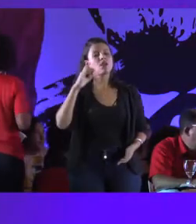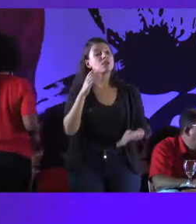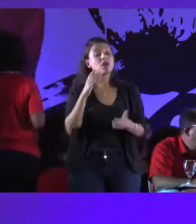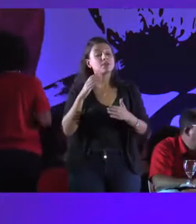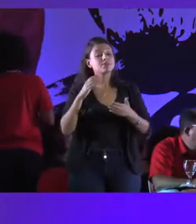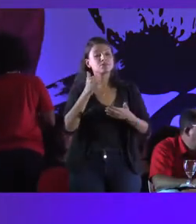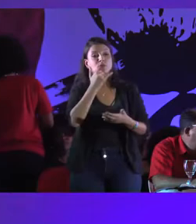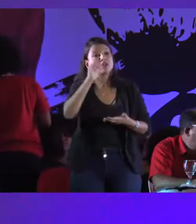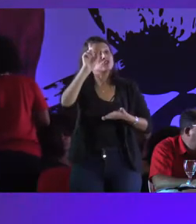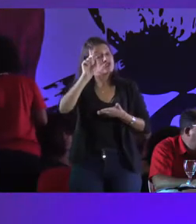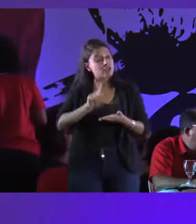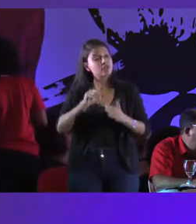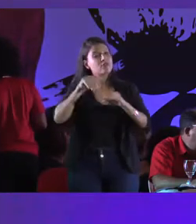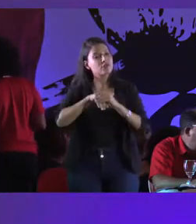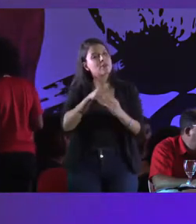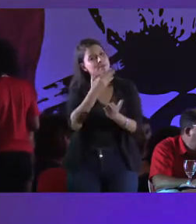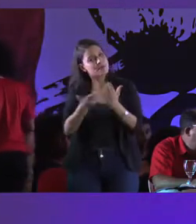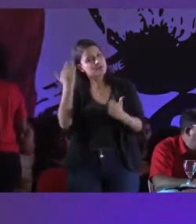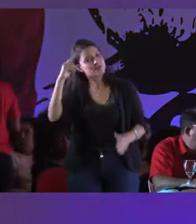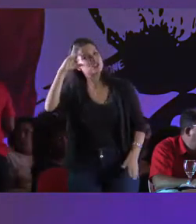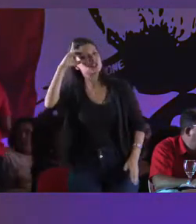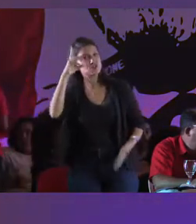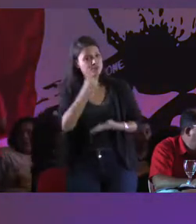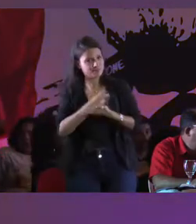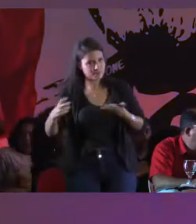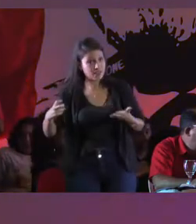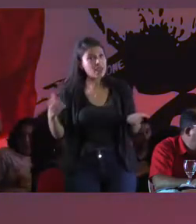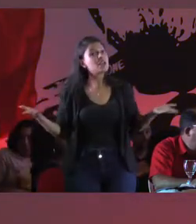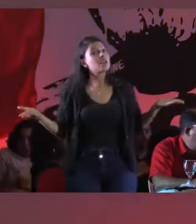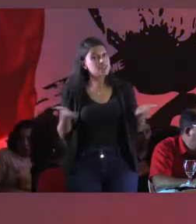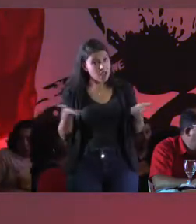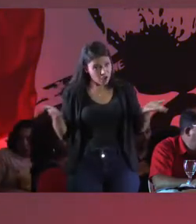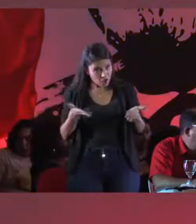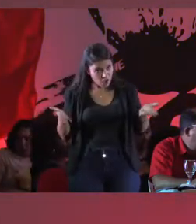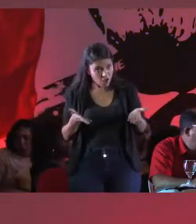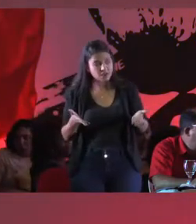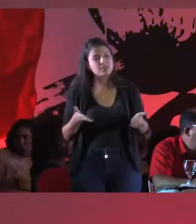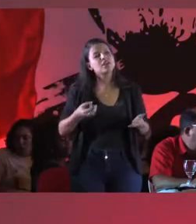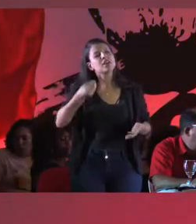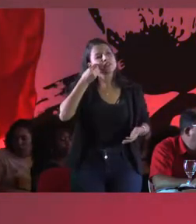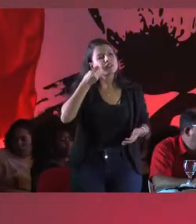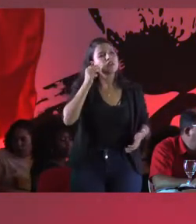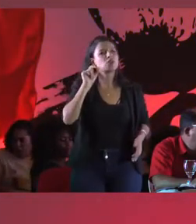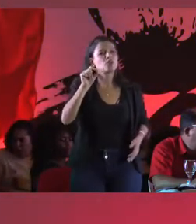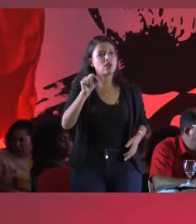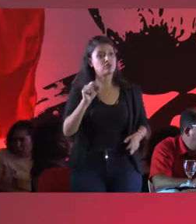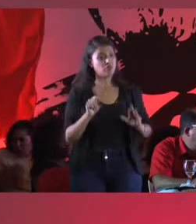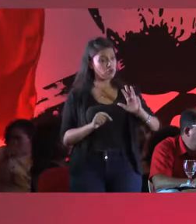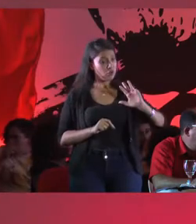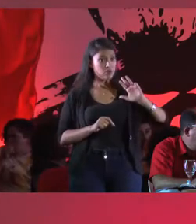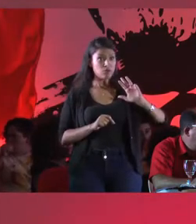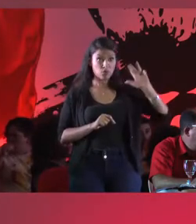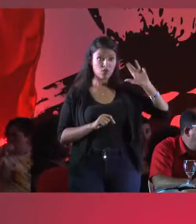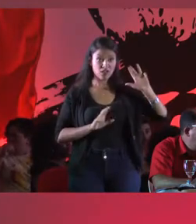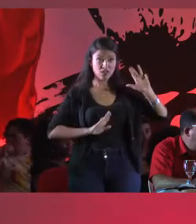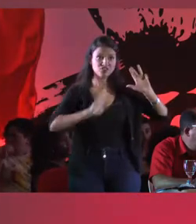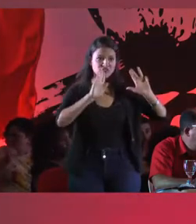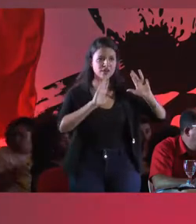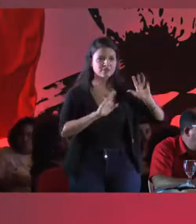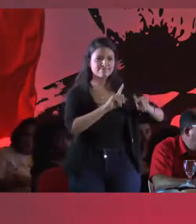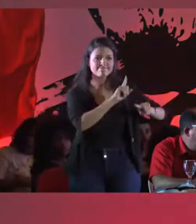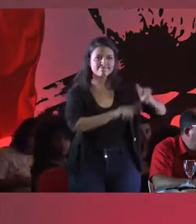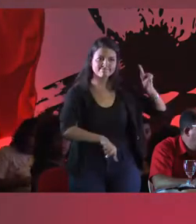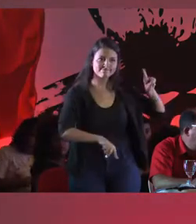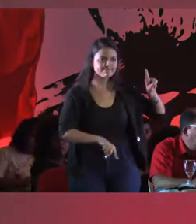a Constituição na democracia está sendo agora com a tentativa de tolher Lula de ser candidato. Nós não